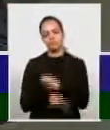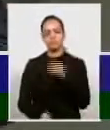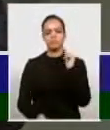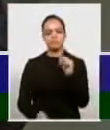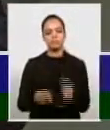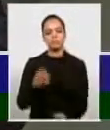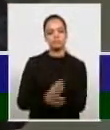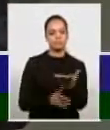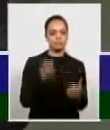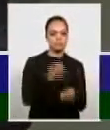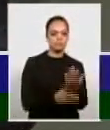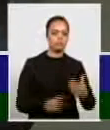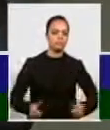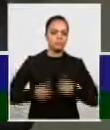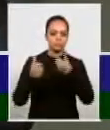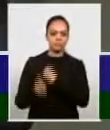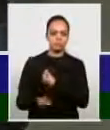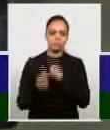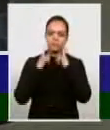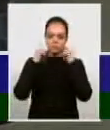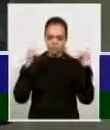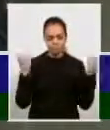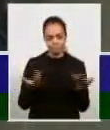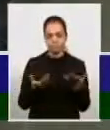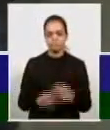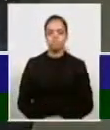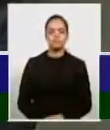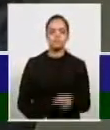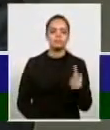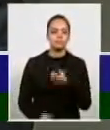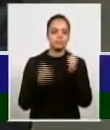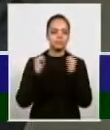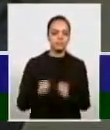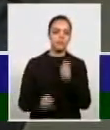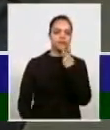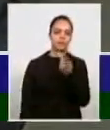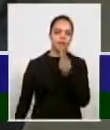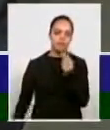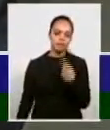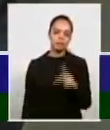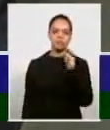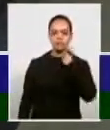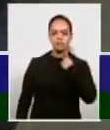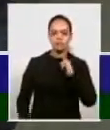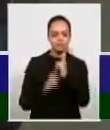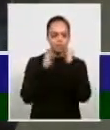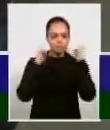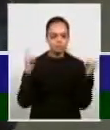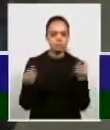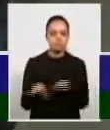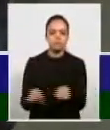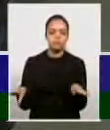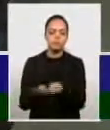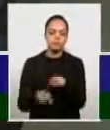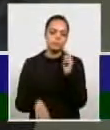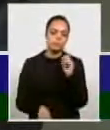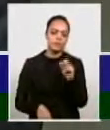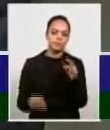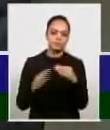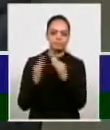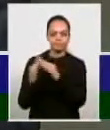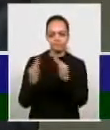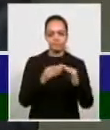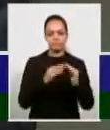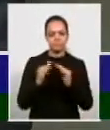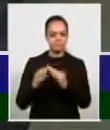gerar qualidade de vida enquanto a sonorização. Nós podemos remeter essa poluição sonora também para as